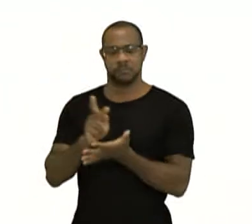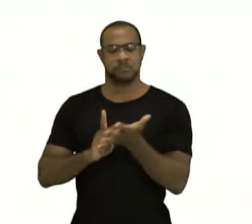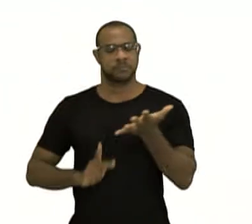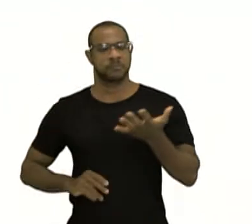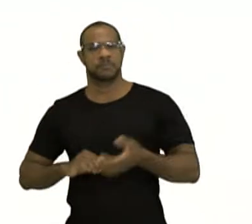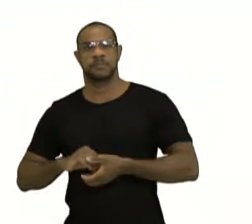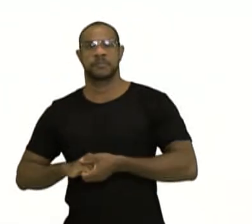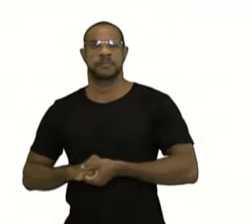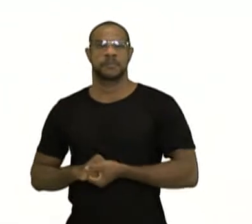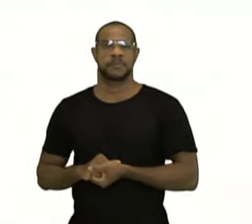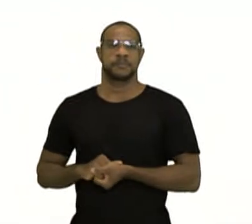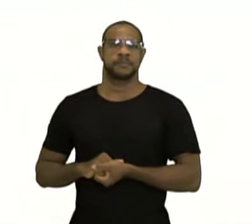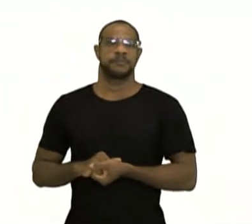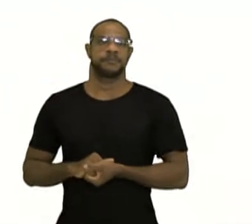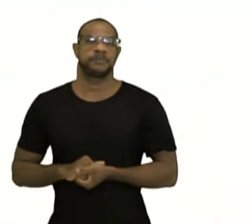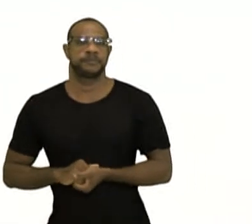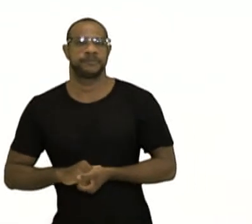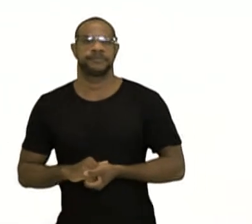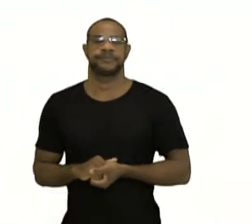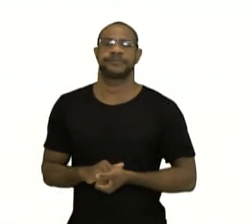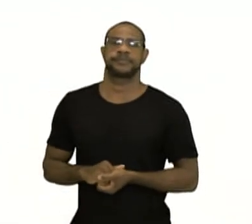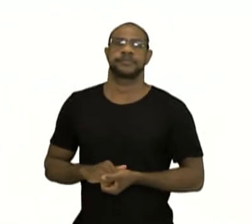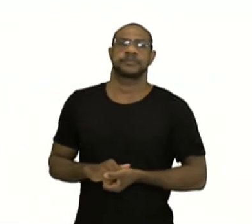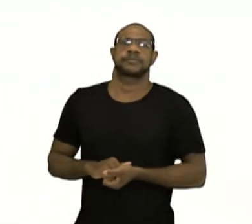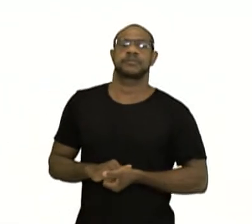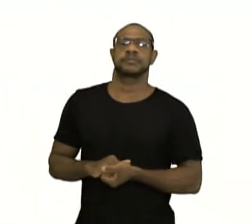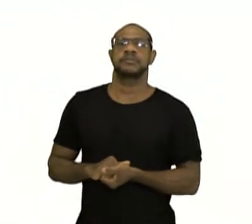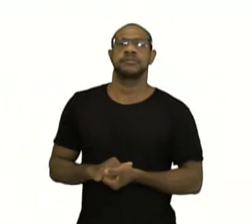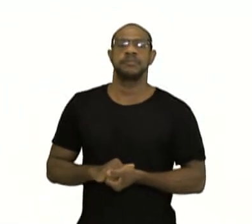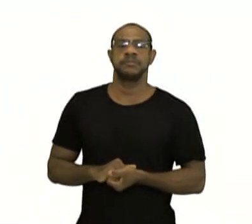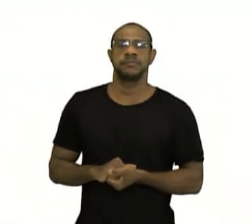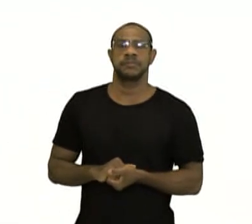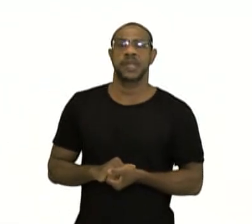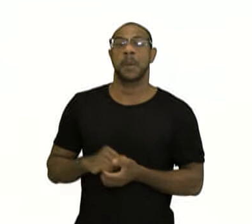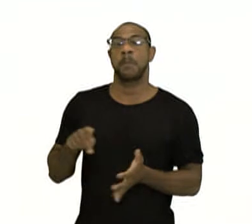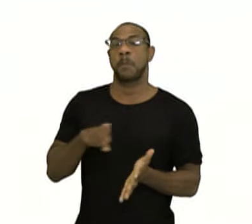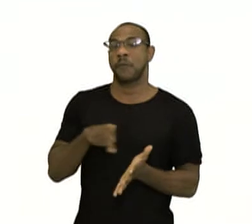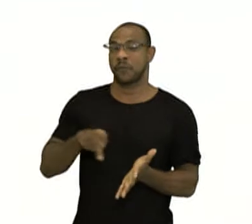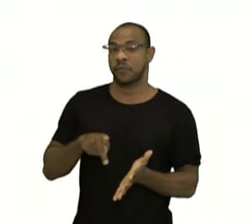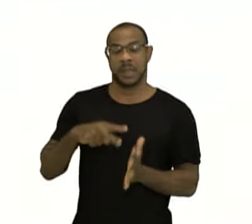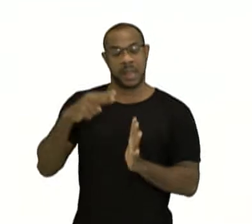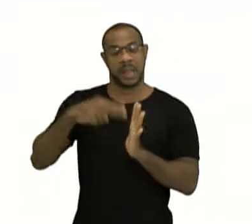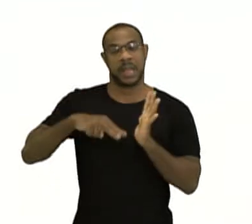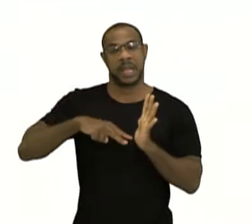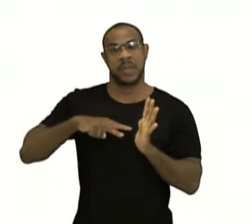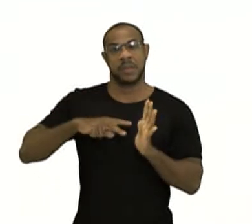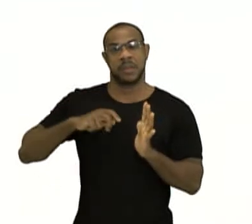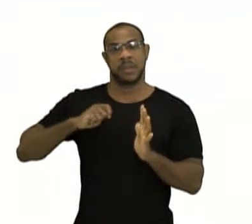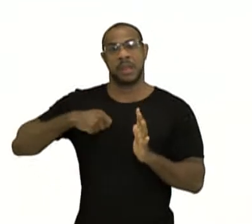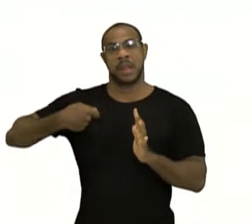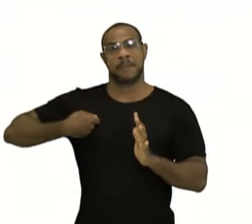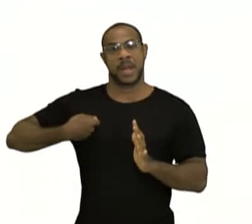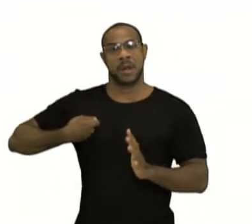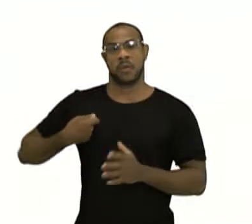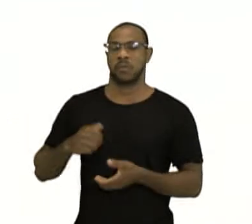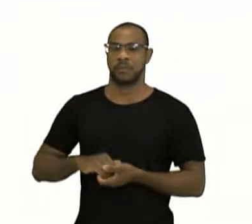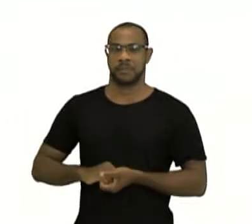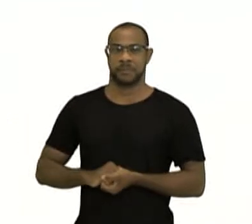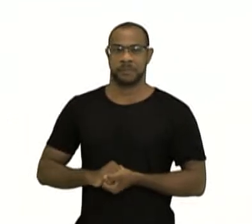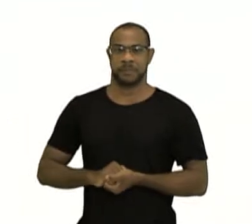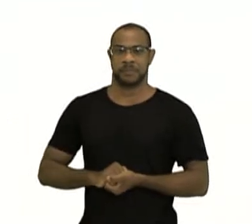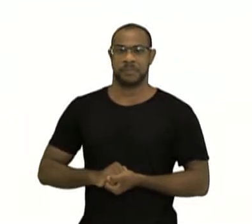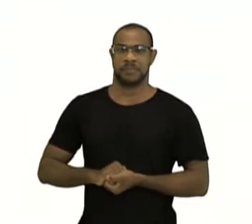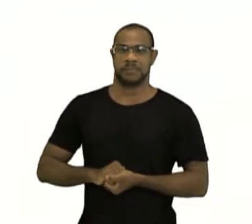de la belleza por medio de la palabra, en especial aquella que está sujeta a la medida